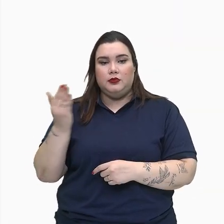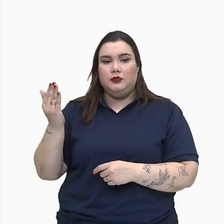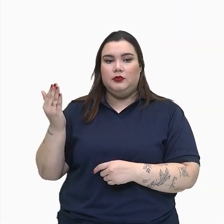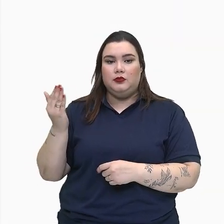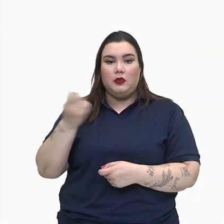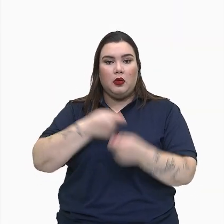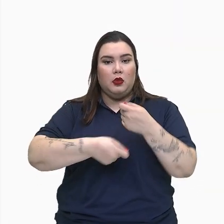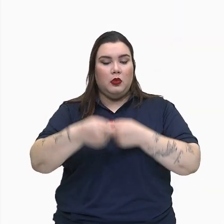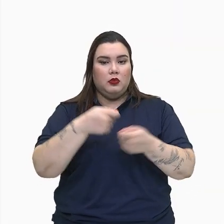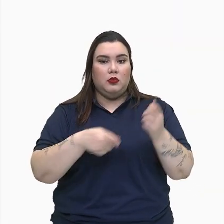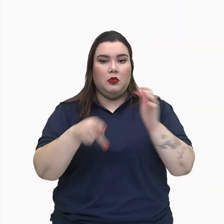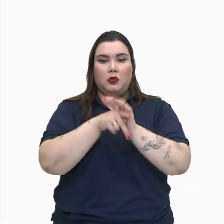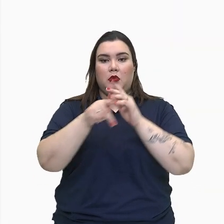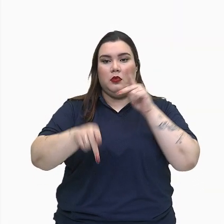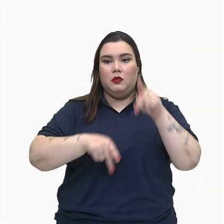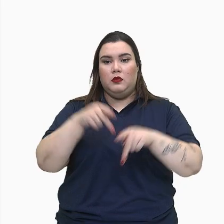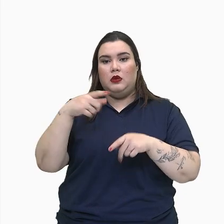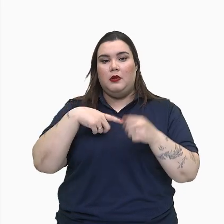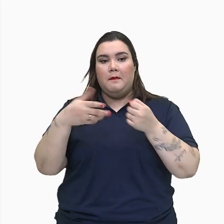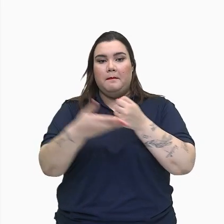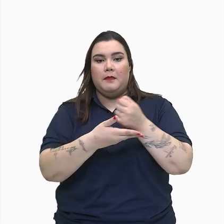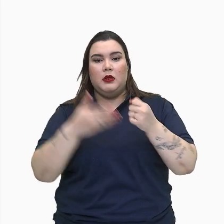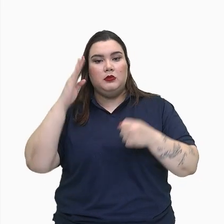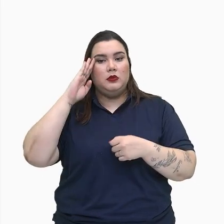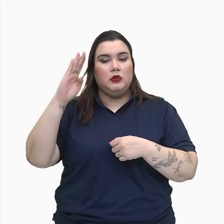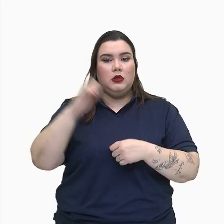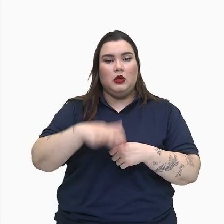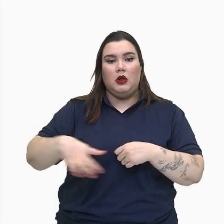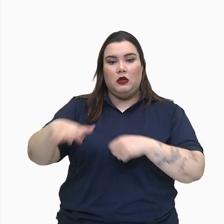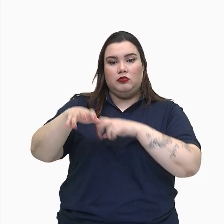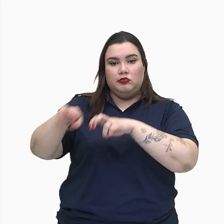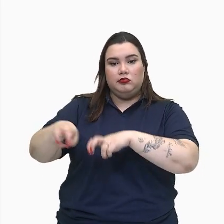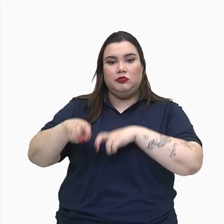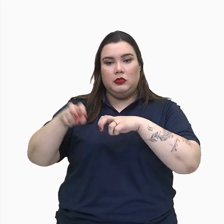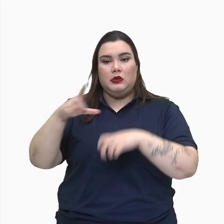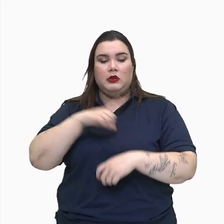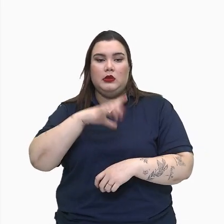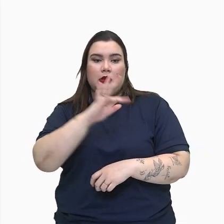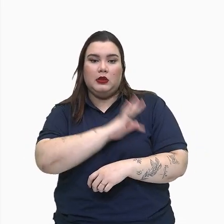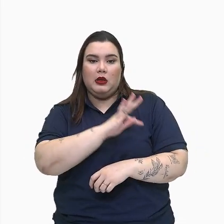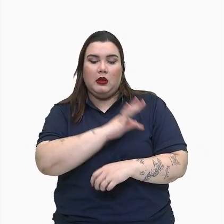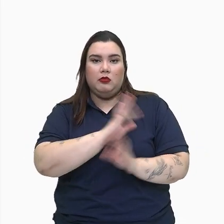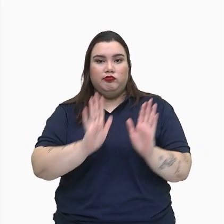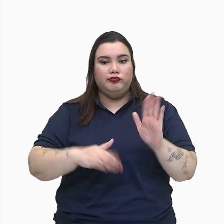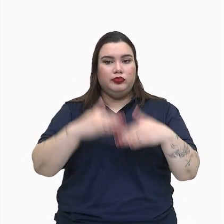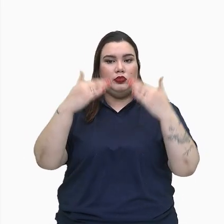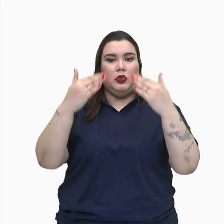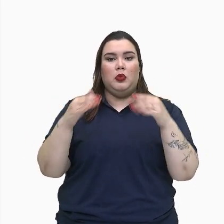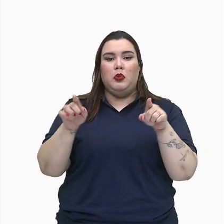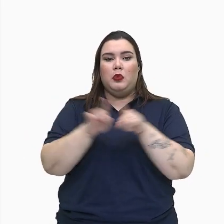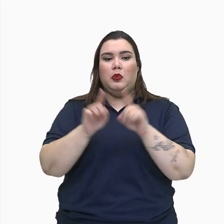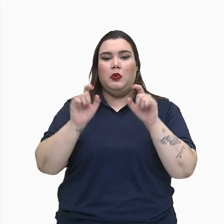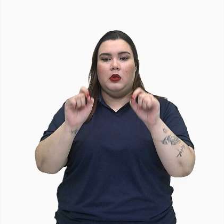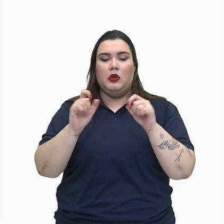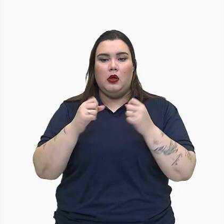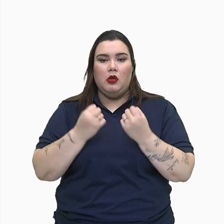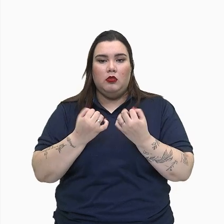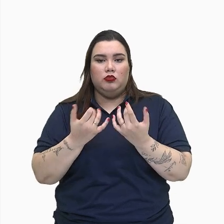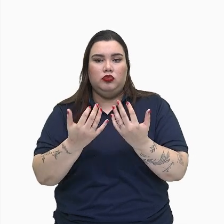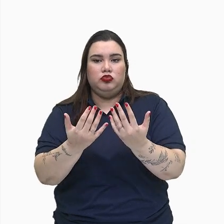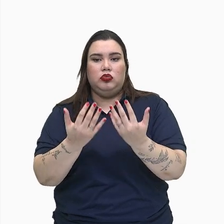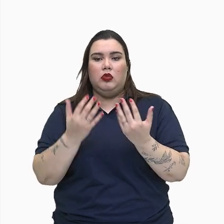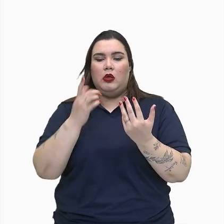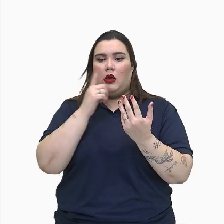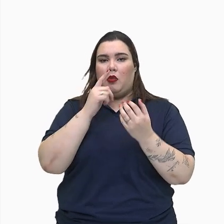A economia desses povos baseava-se principalmente na agricultura, com técnicas avançadas como as chinampas, jardins flutuantes